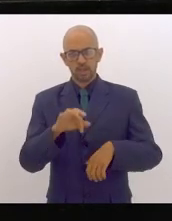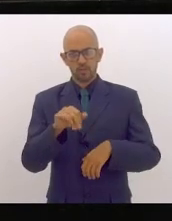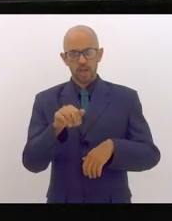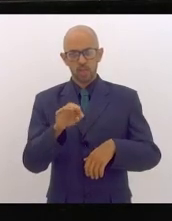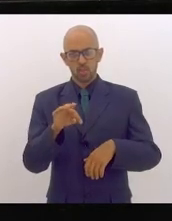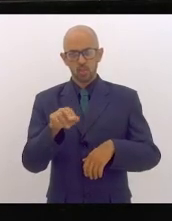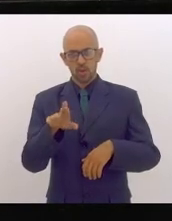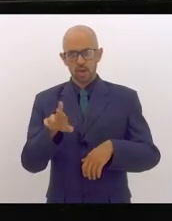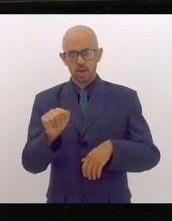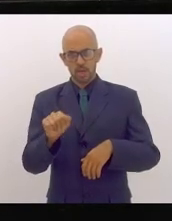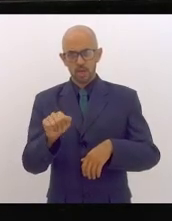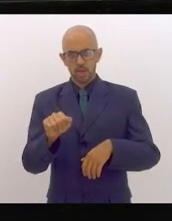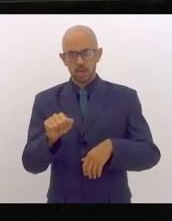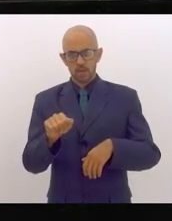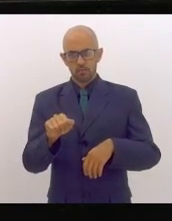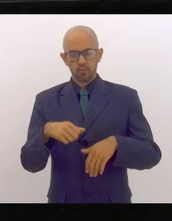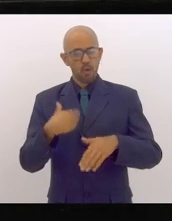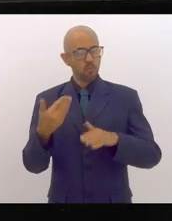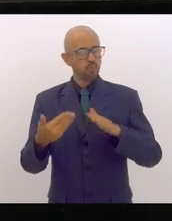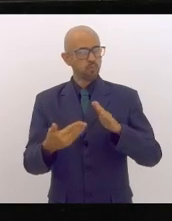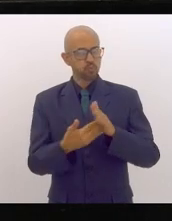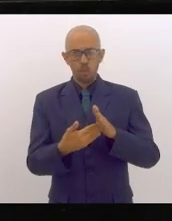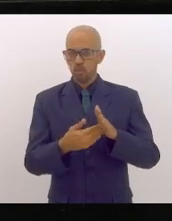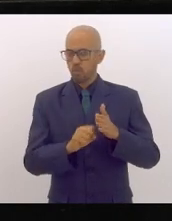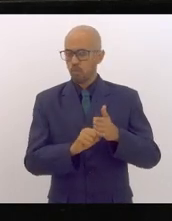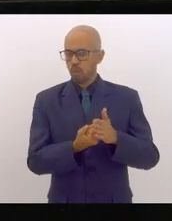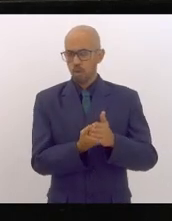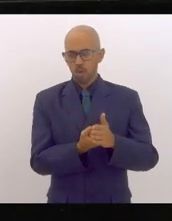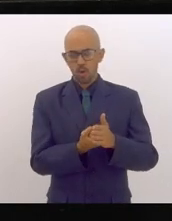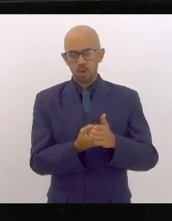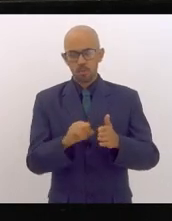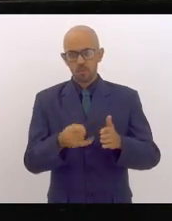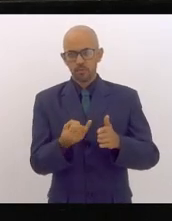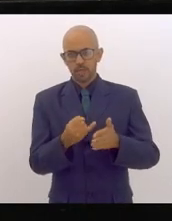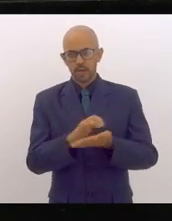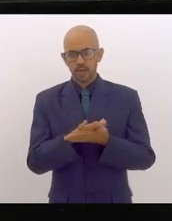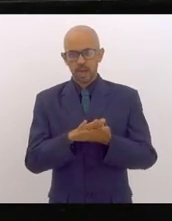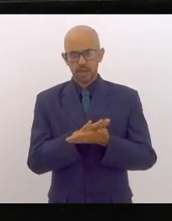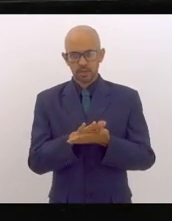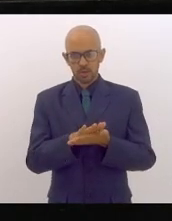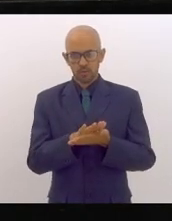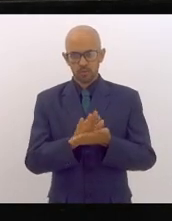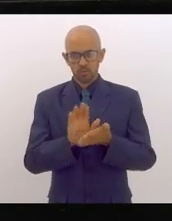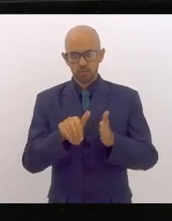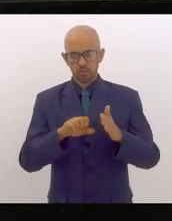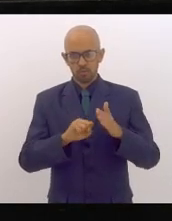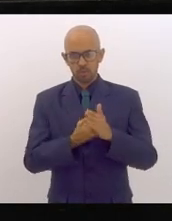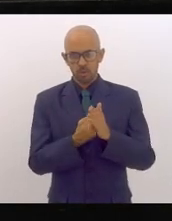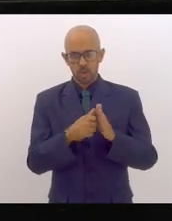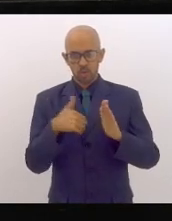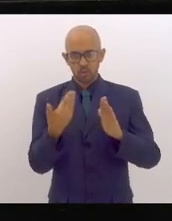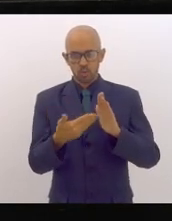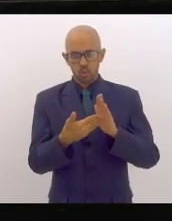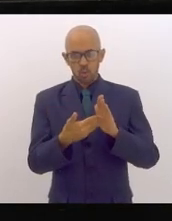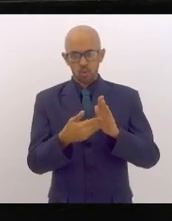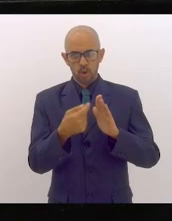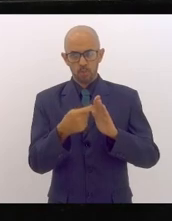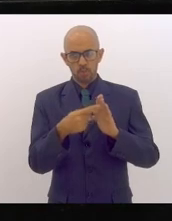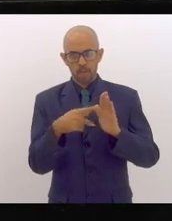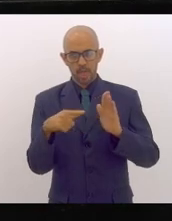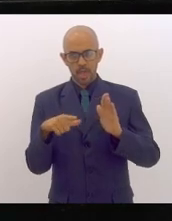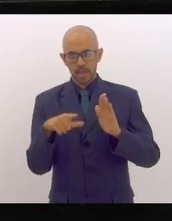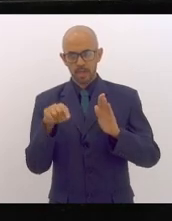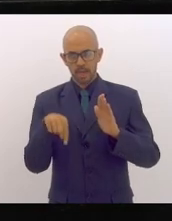isso. Foi veto total, não aproveitaram nada do projeto, simplesmente veto total a um projeto como esse aqui